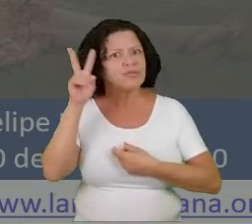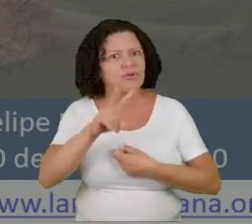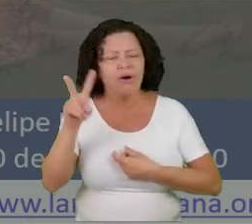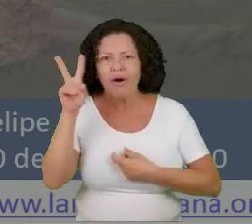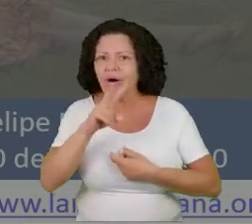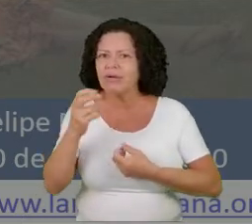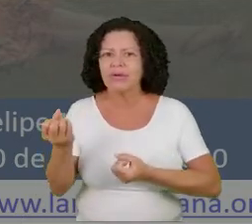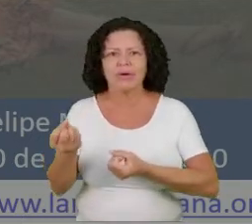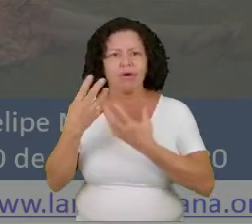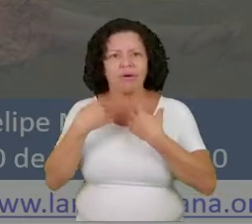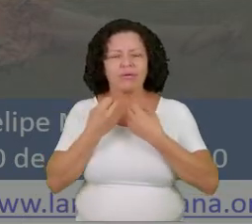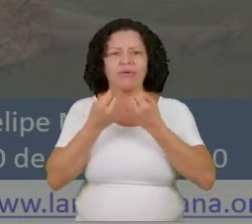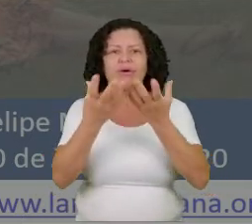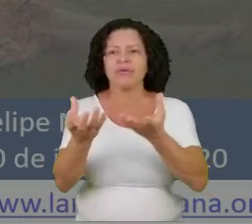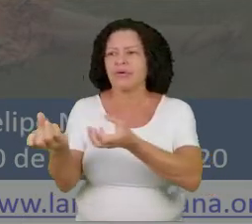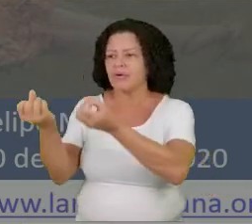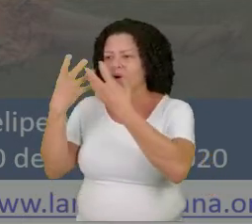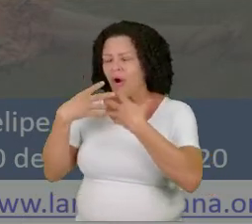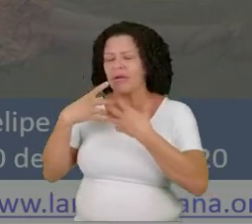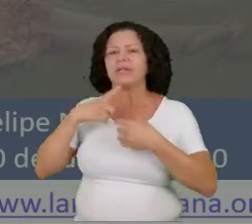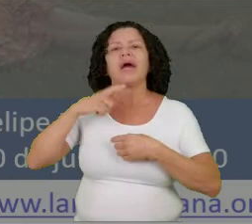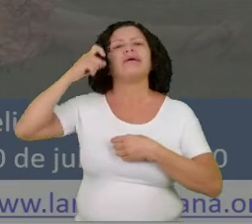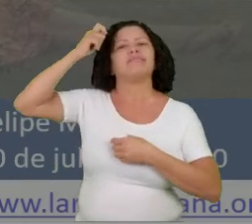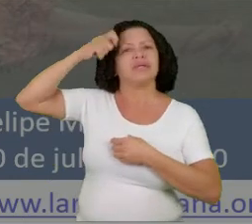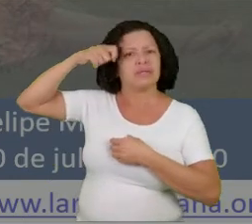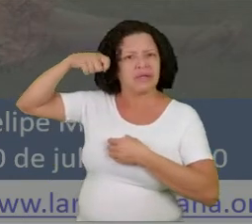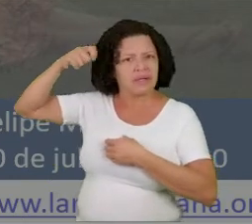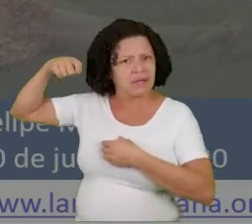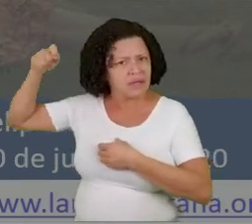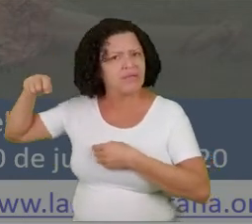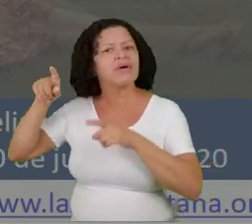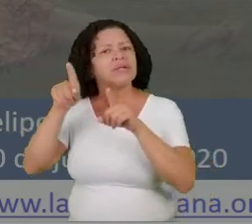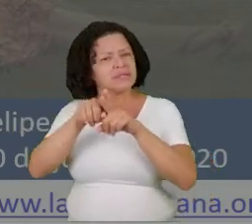como também recebemos, né, através das psicografias,